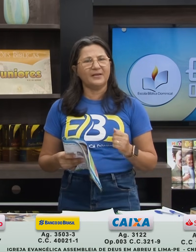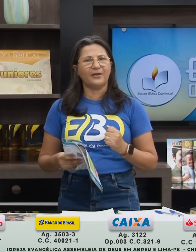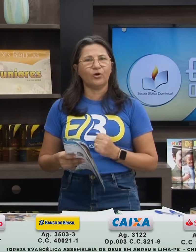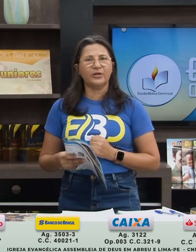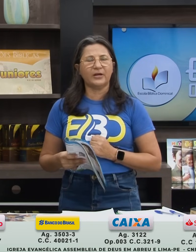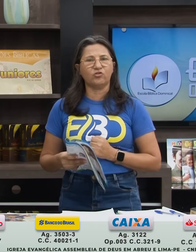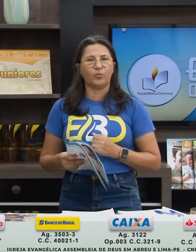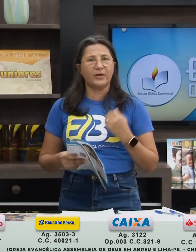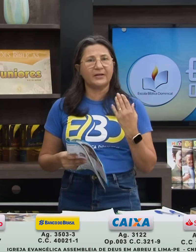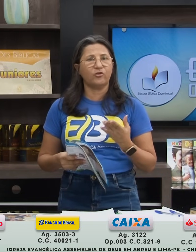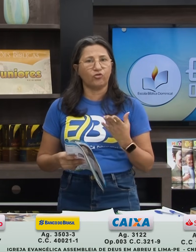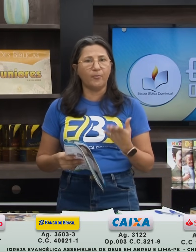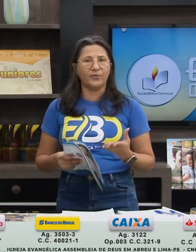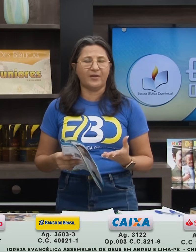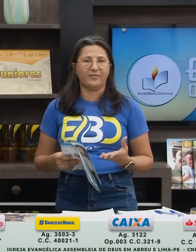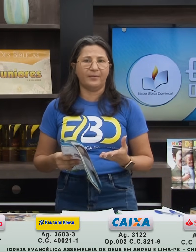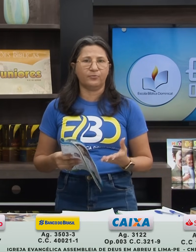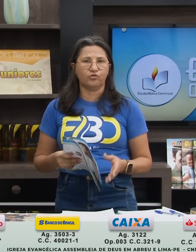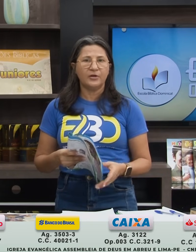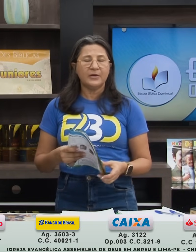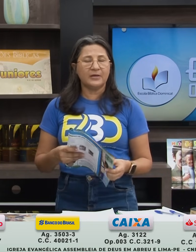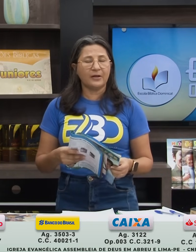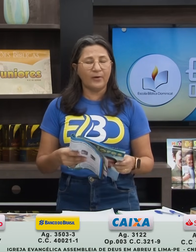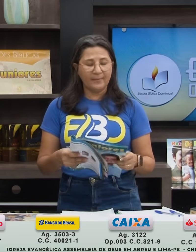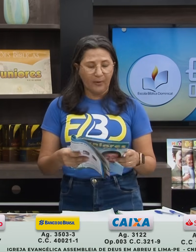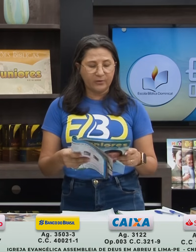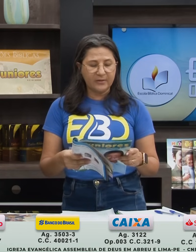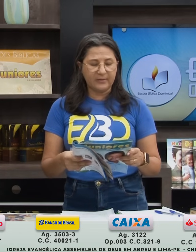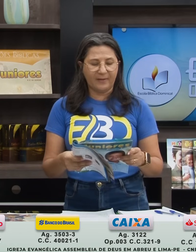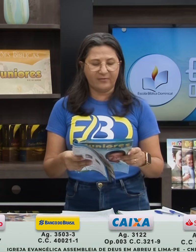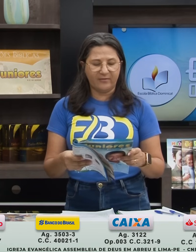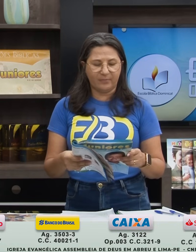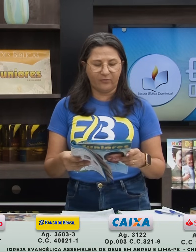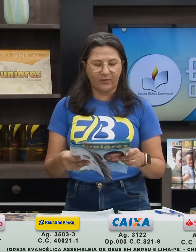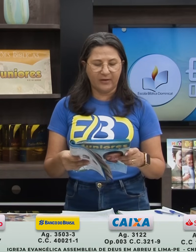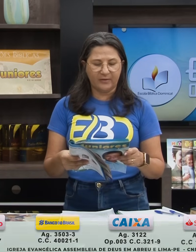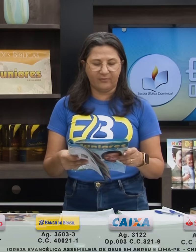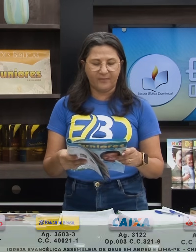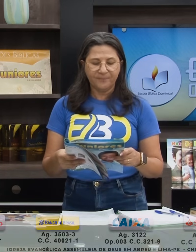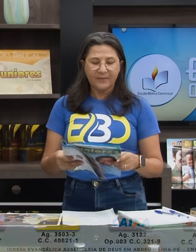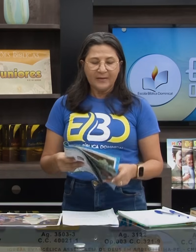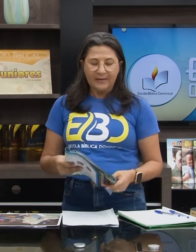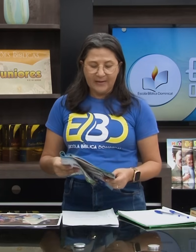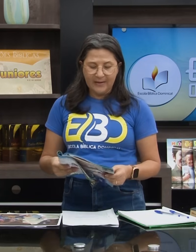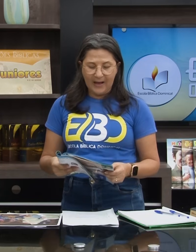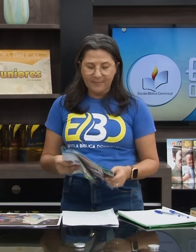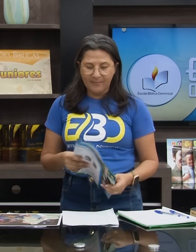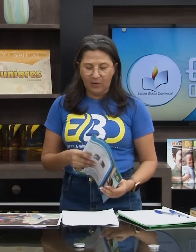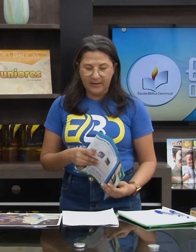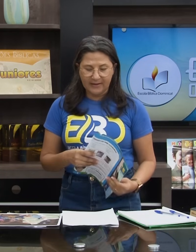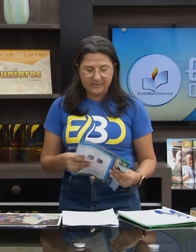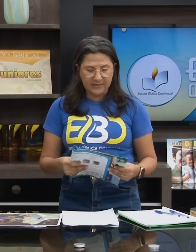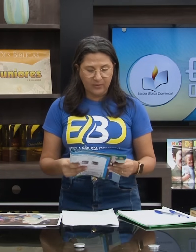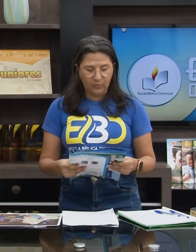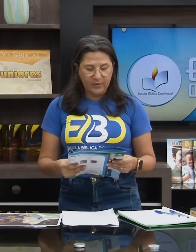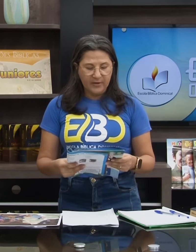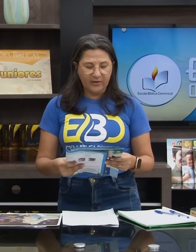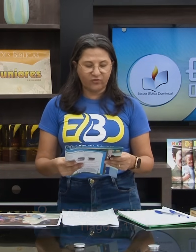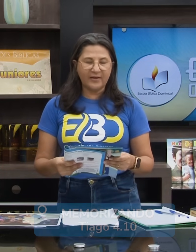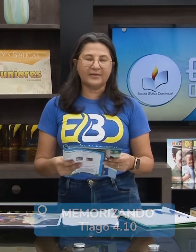que ser imitador de Cristo porque ele deixou bons exemplos então é importante passar isso para sua criança e a memória em